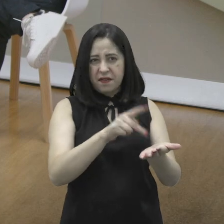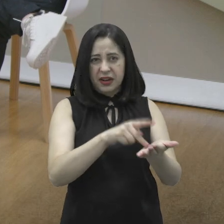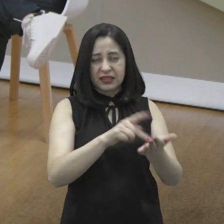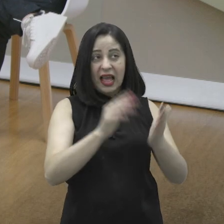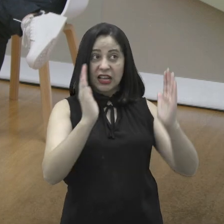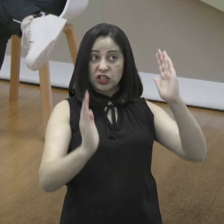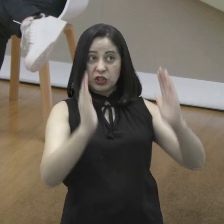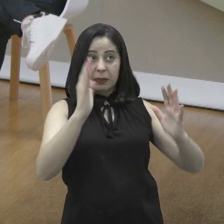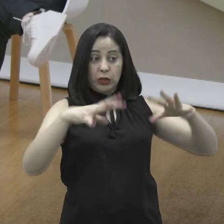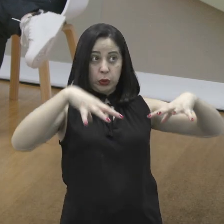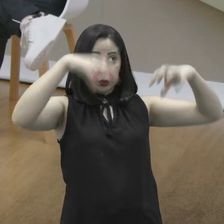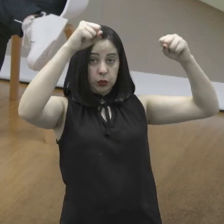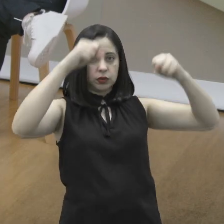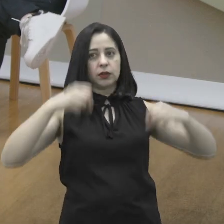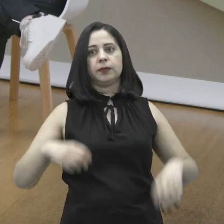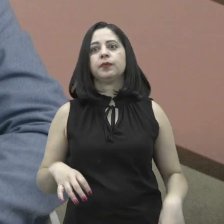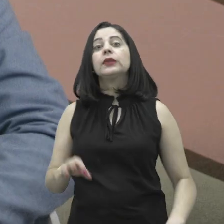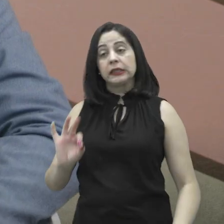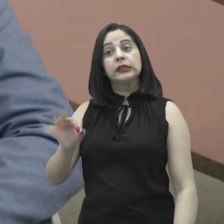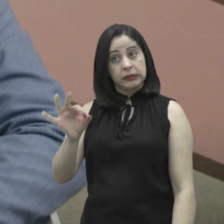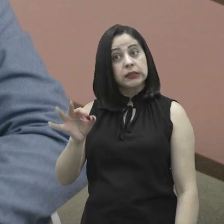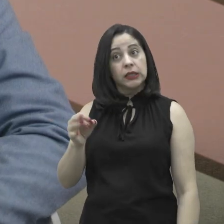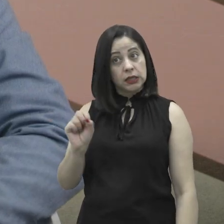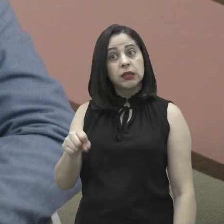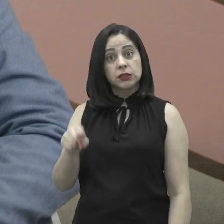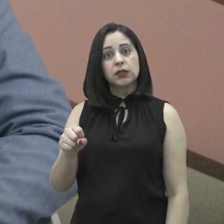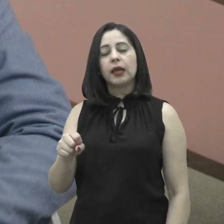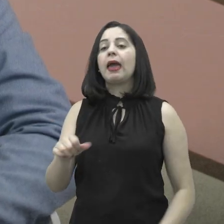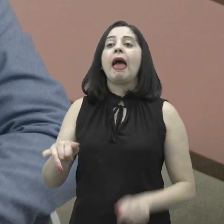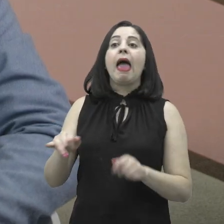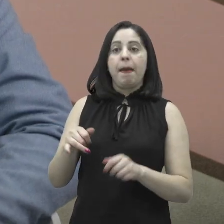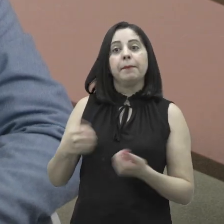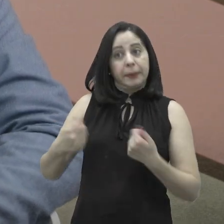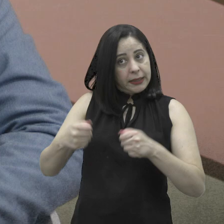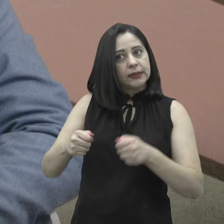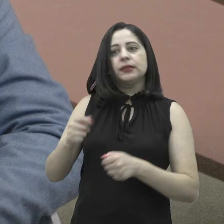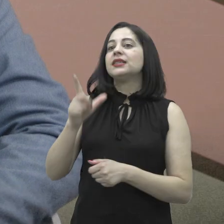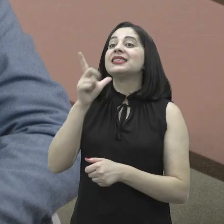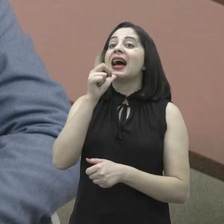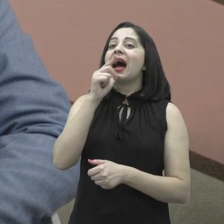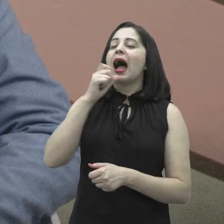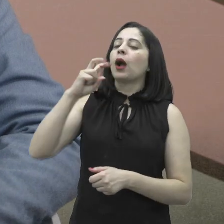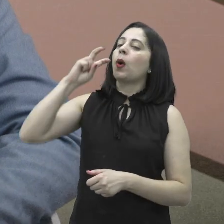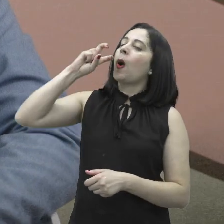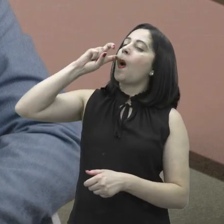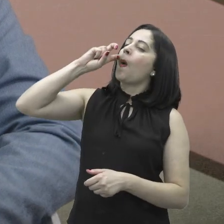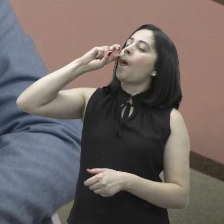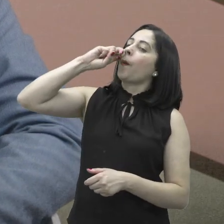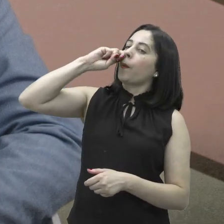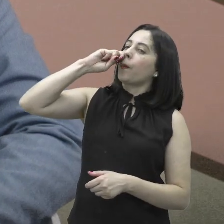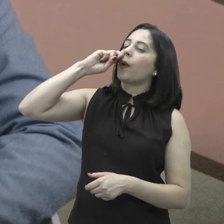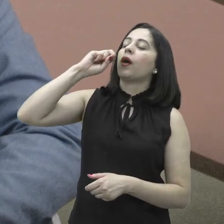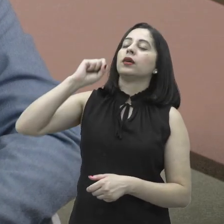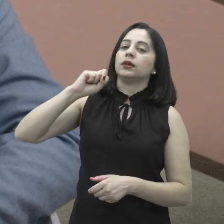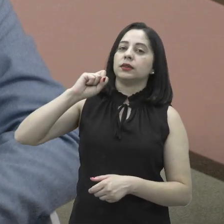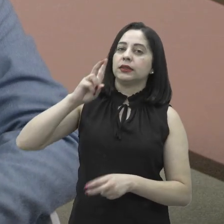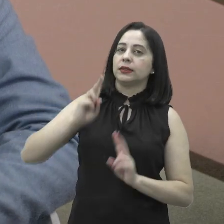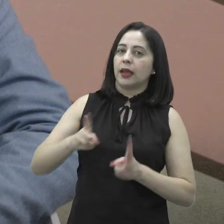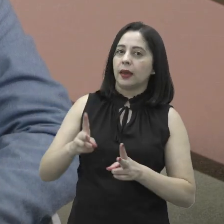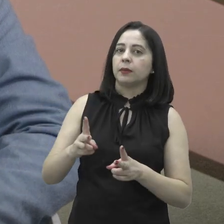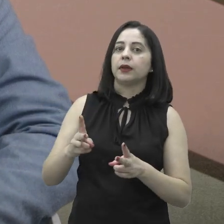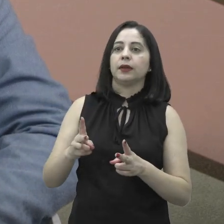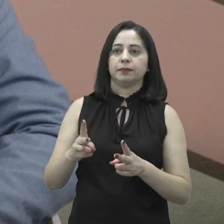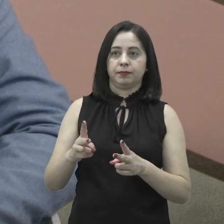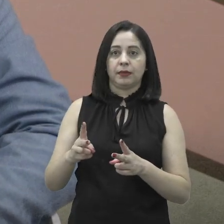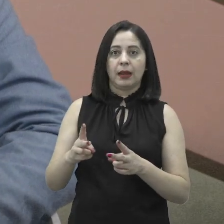mais seco? Esse hábito é fundamental. Então, lavar o nariz é uma das coisas que a gente sempre recomenda para os pacientes que têm sintomas nasais. Então, a lavagem